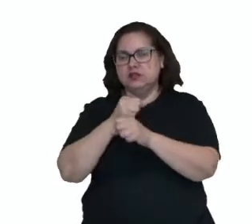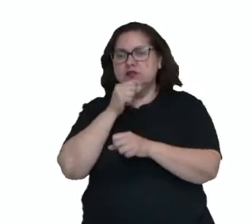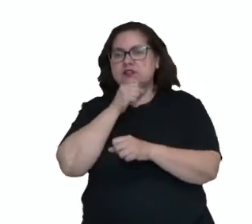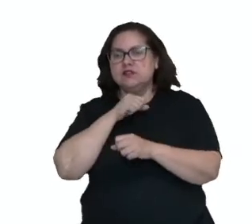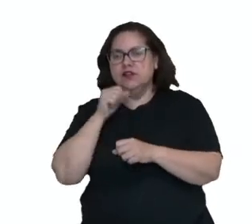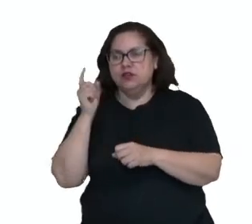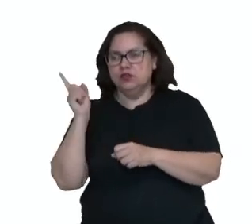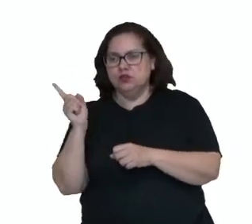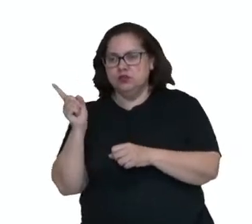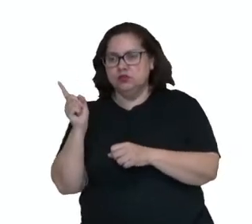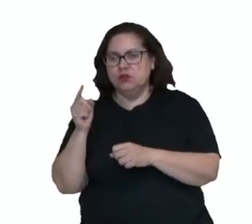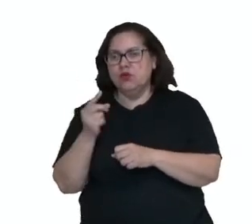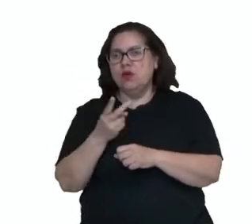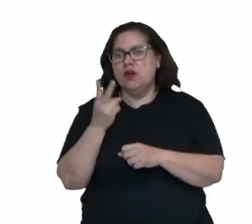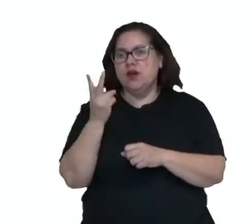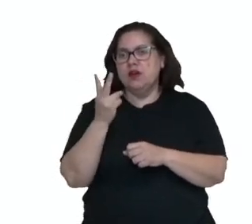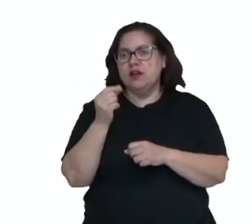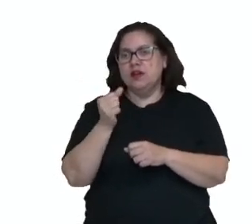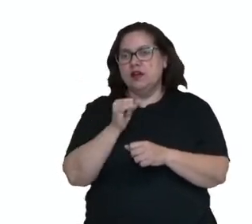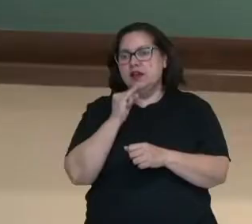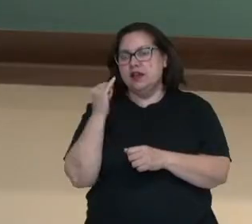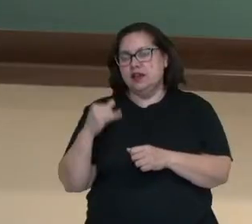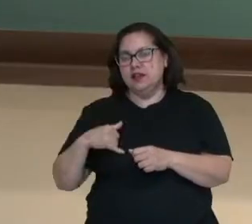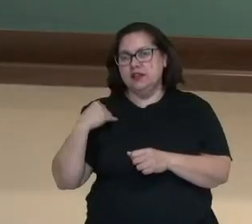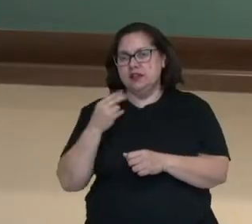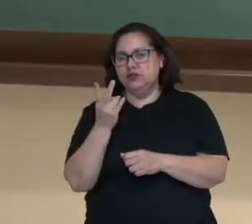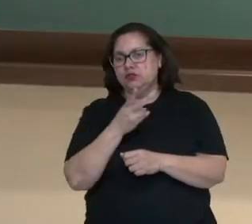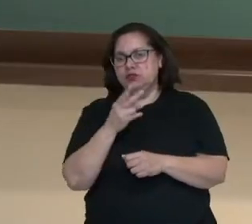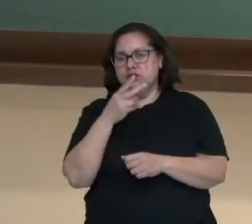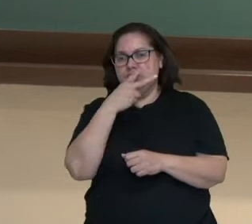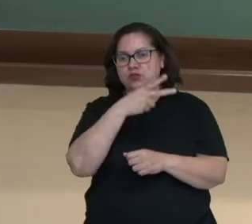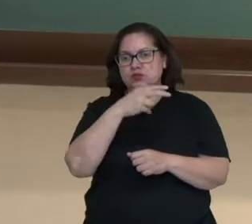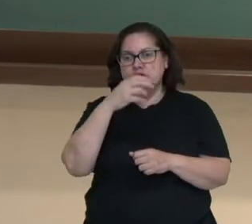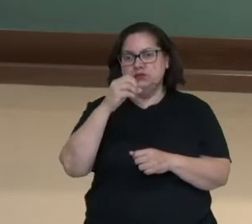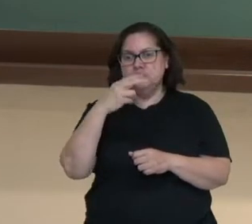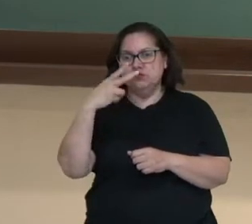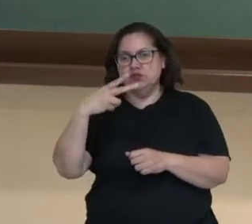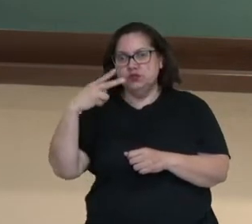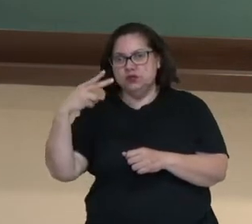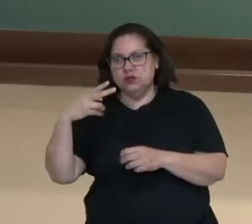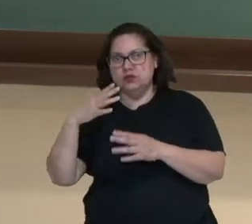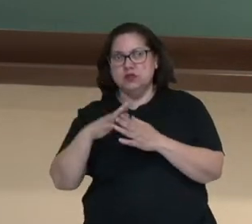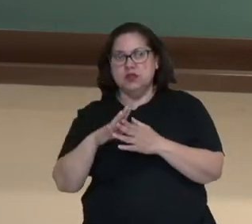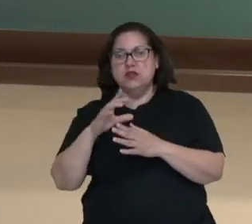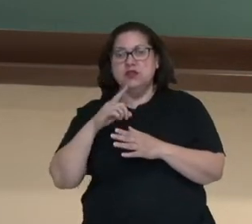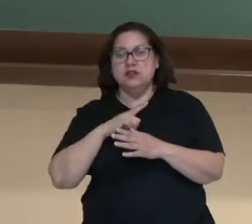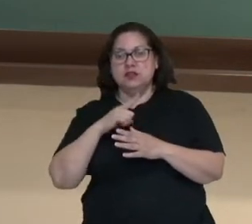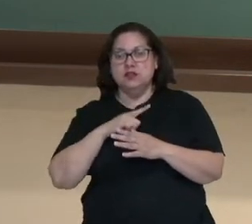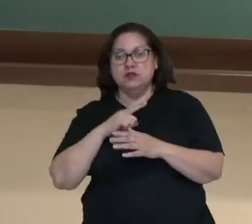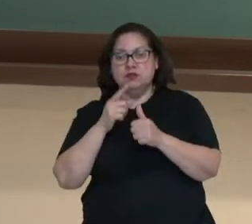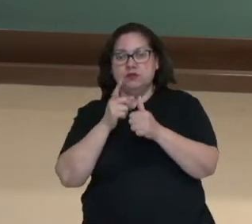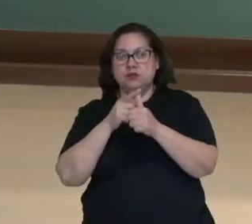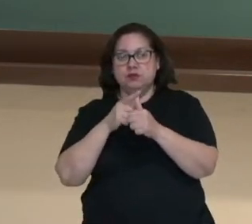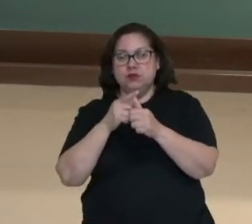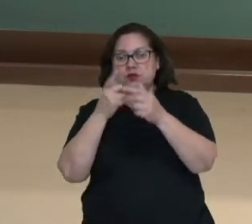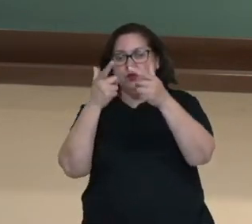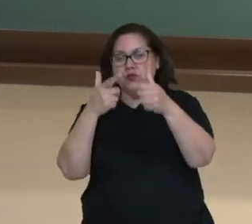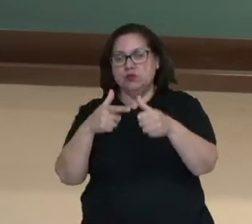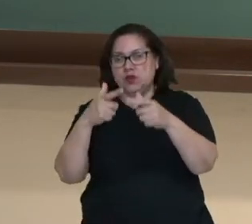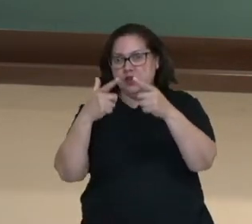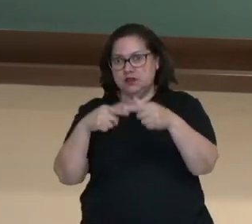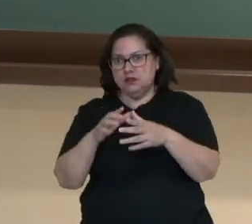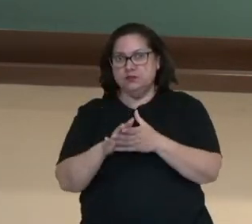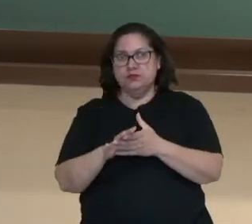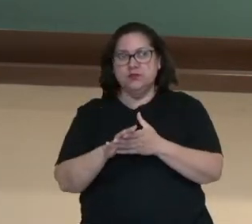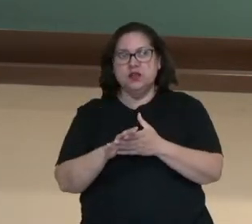será a idade de ambos em 2022? Cuidado aqui, pessoal. Eu tenho que primeiro me localizar, vamos dizer